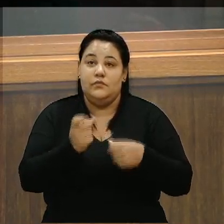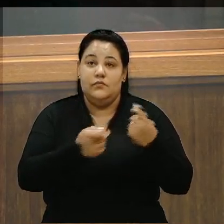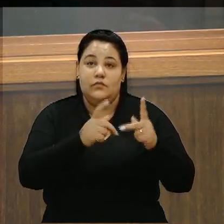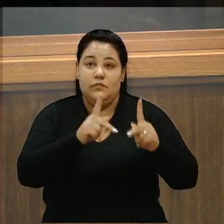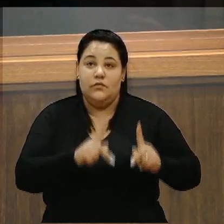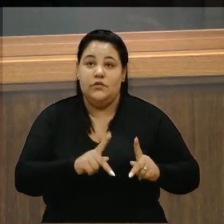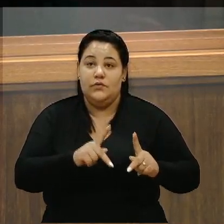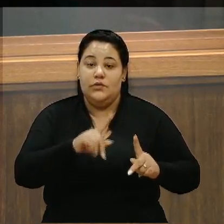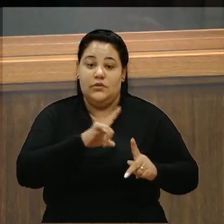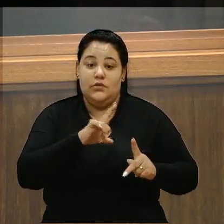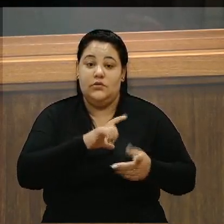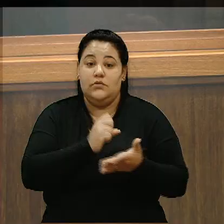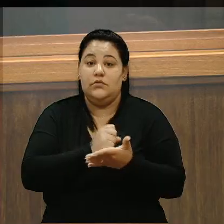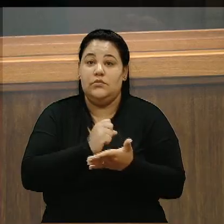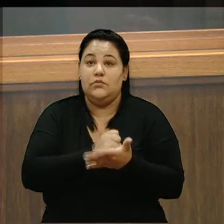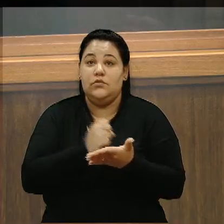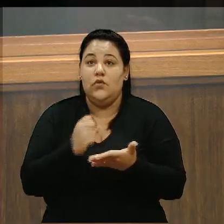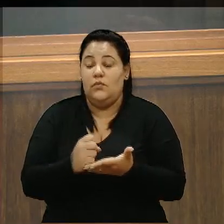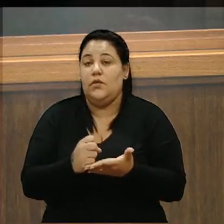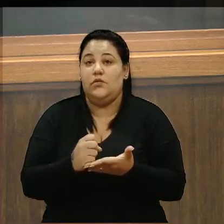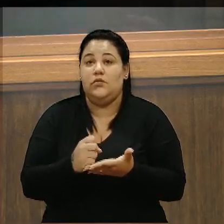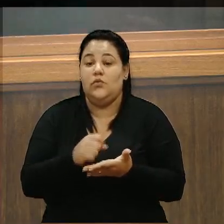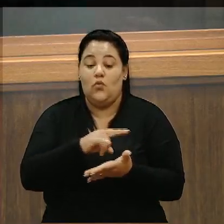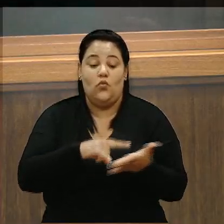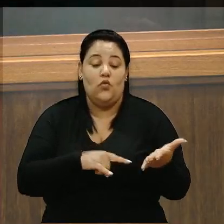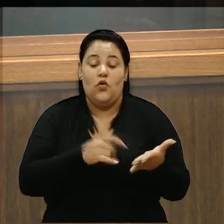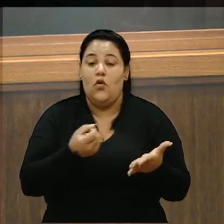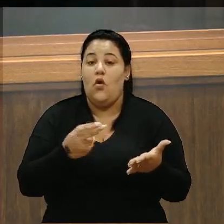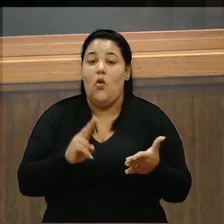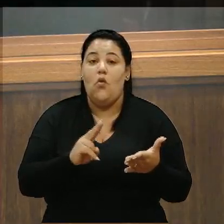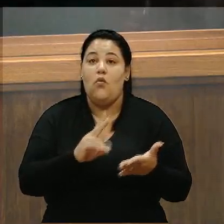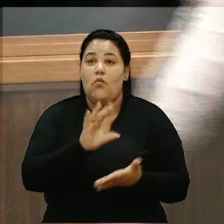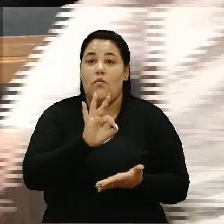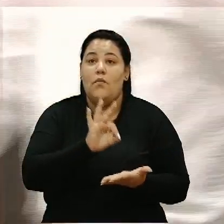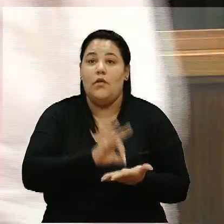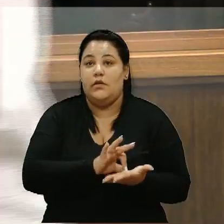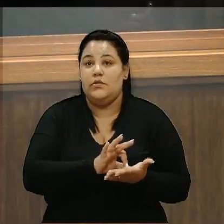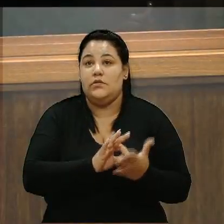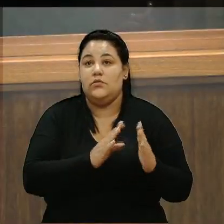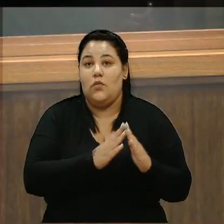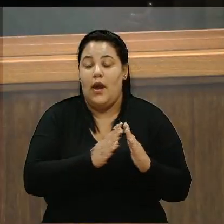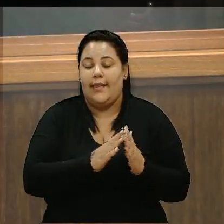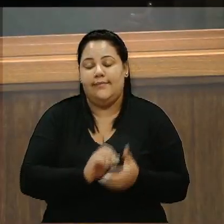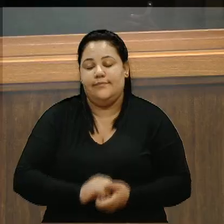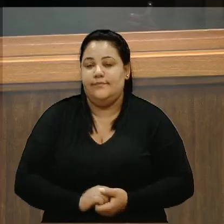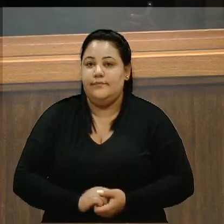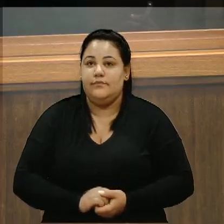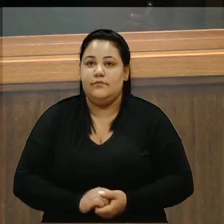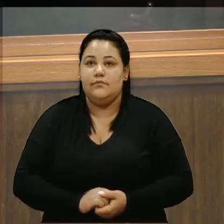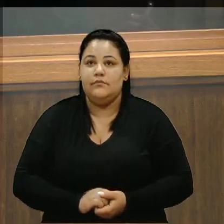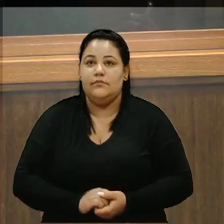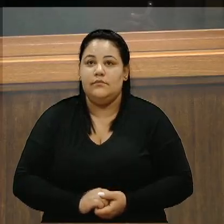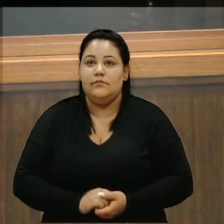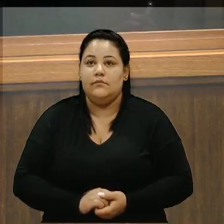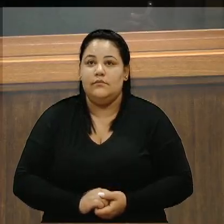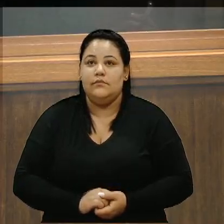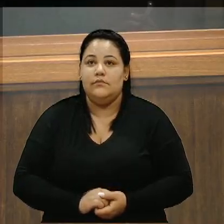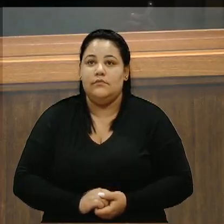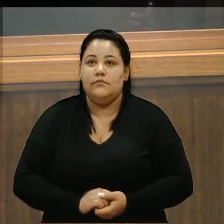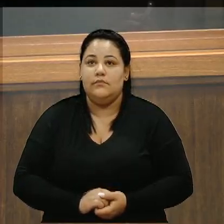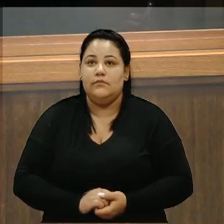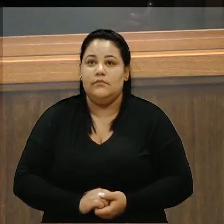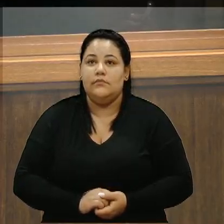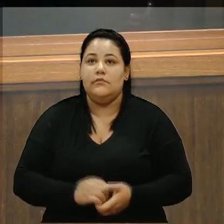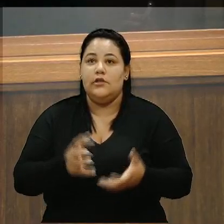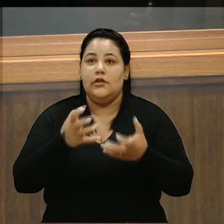e quiçá um local fixo de moradia. Também quero fazer uma denúncia breve, que eu vou atrás.